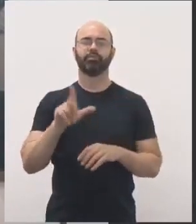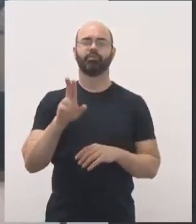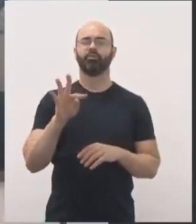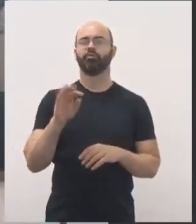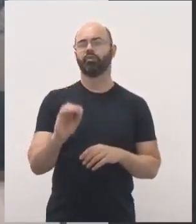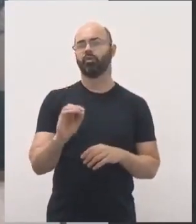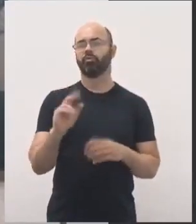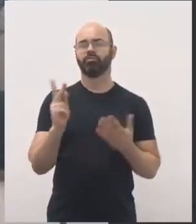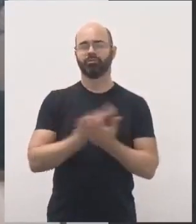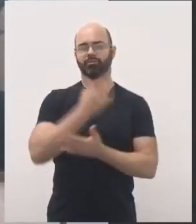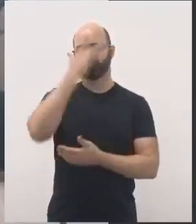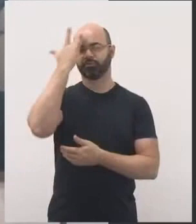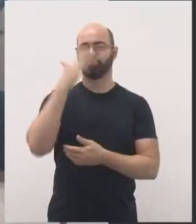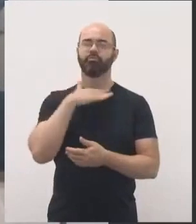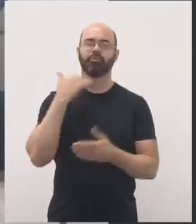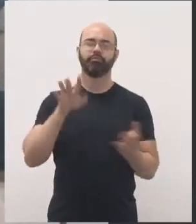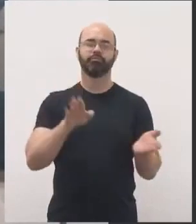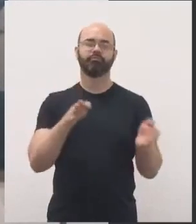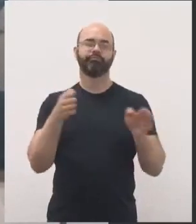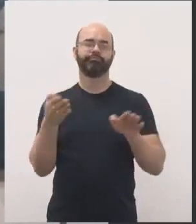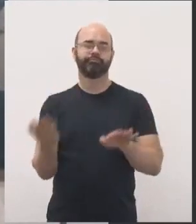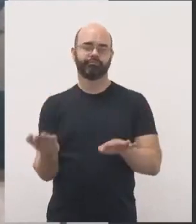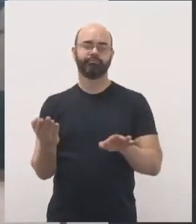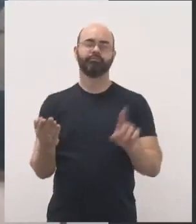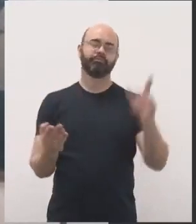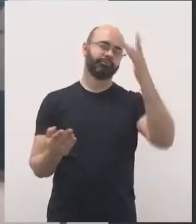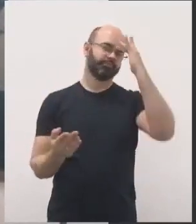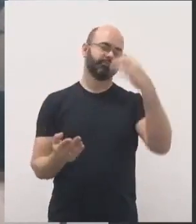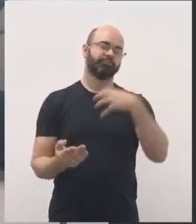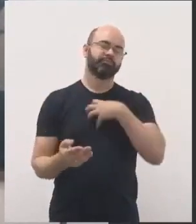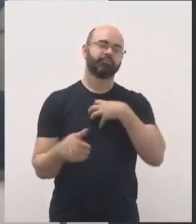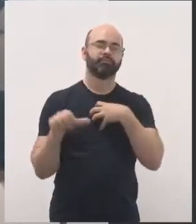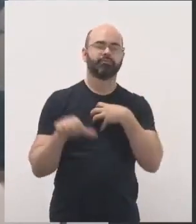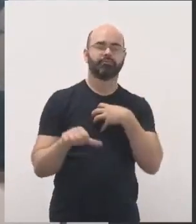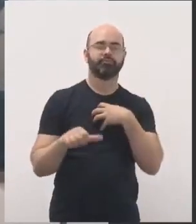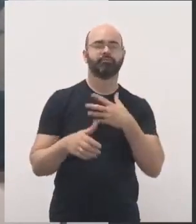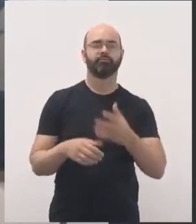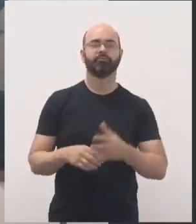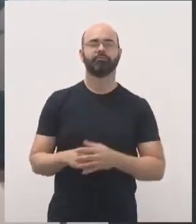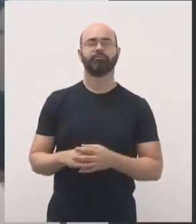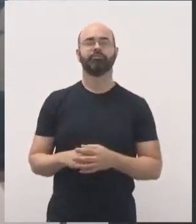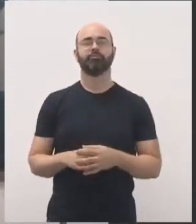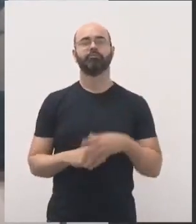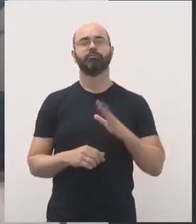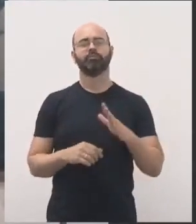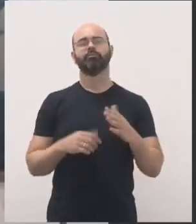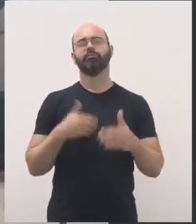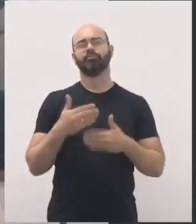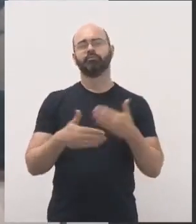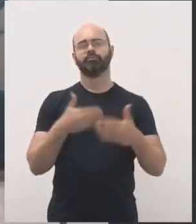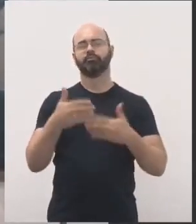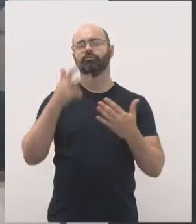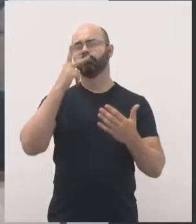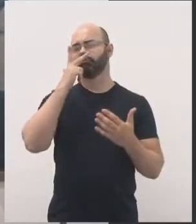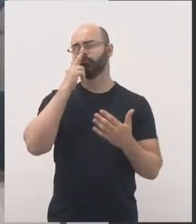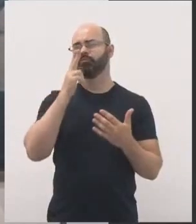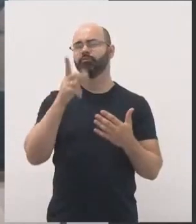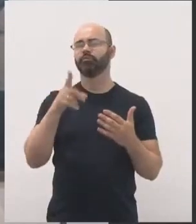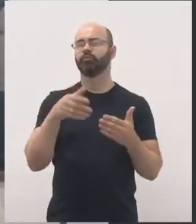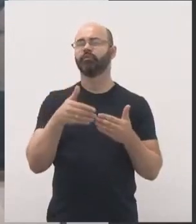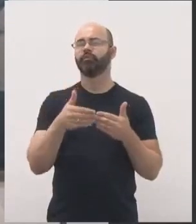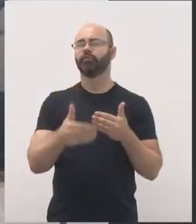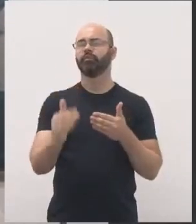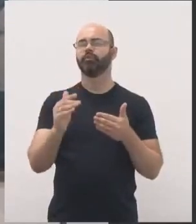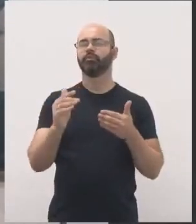são questões que a gente também vai voltar a abordar. Mas nesses outros momentos eu acredito que vai ficar mais fácil